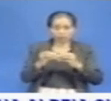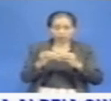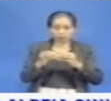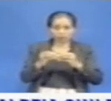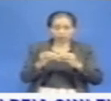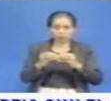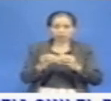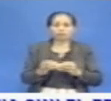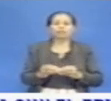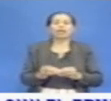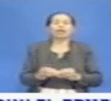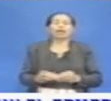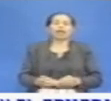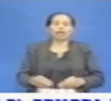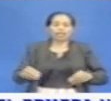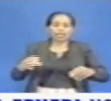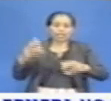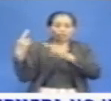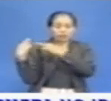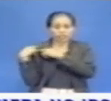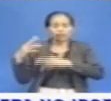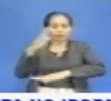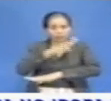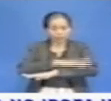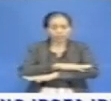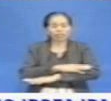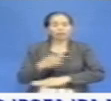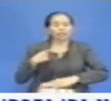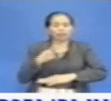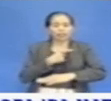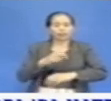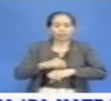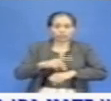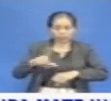uma mesa Parlamento Nacional em linha. E agora quero anunciar que elas,